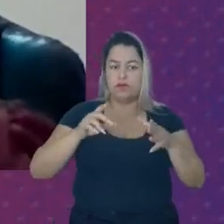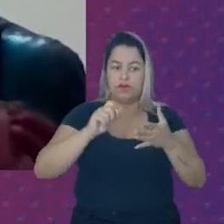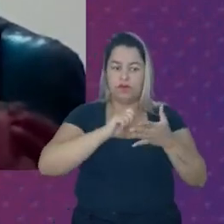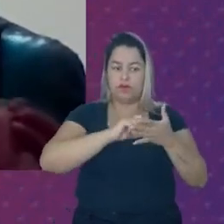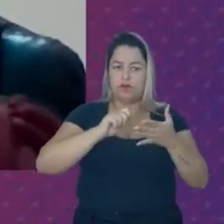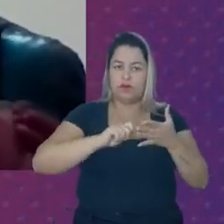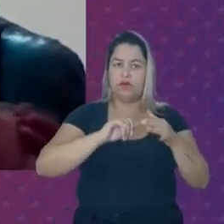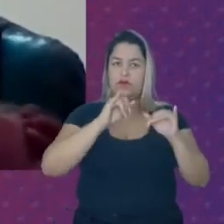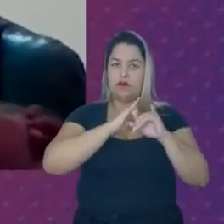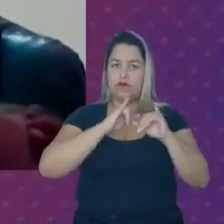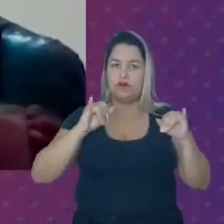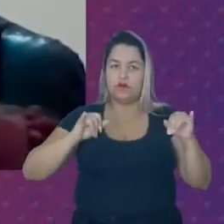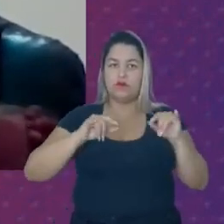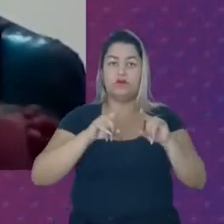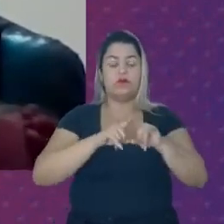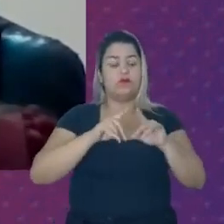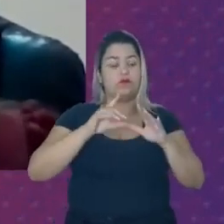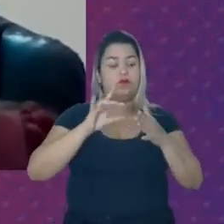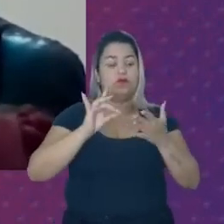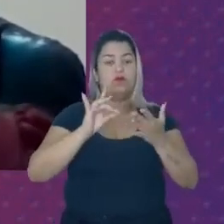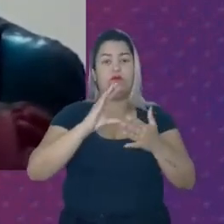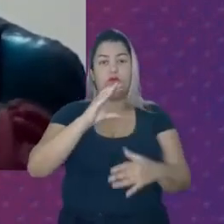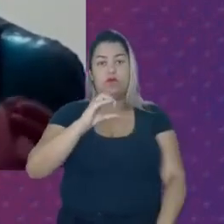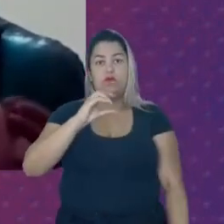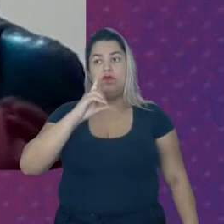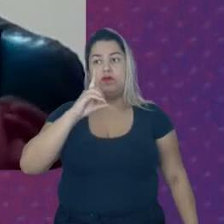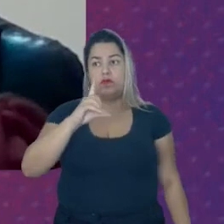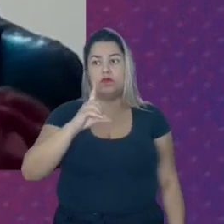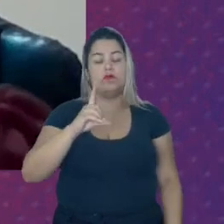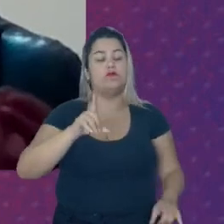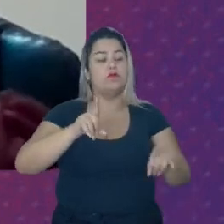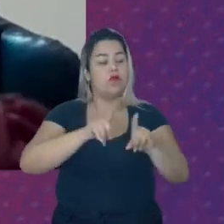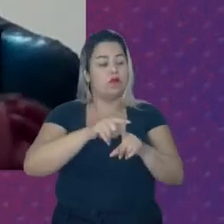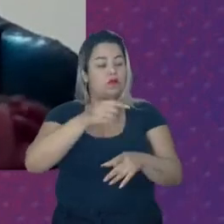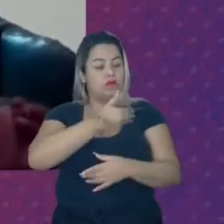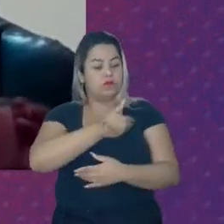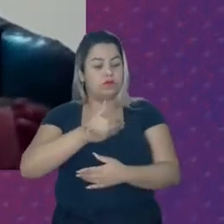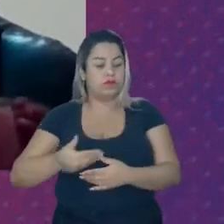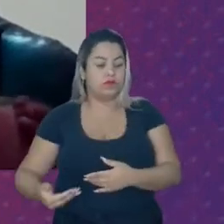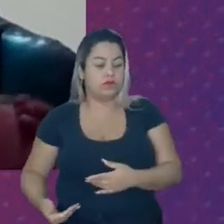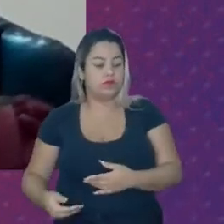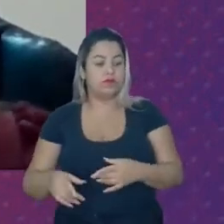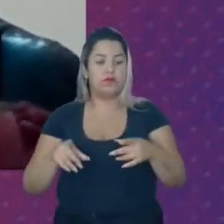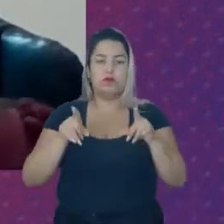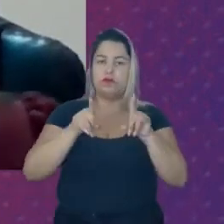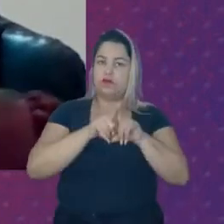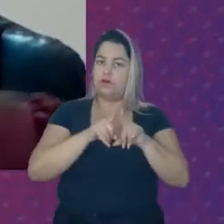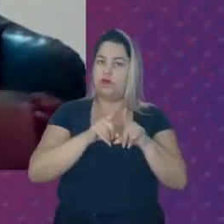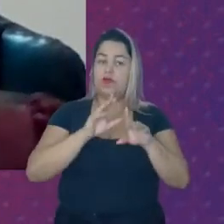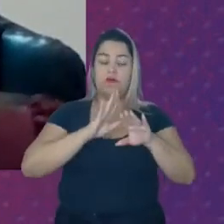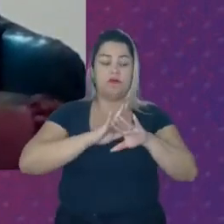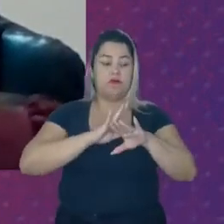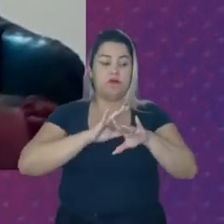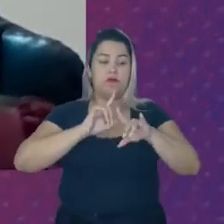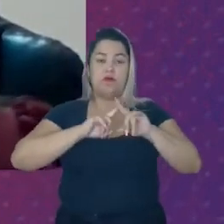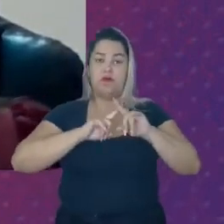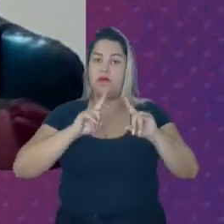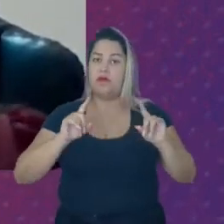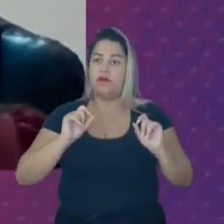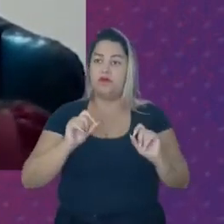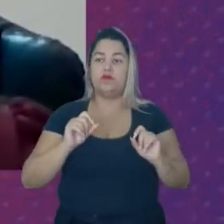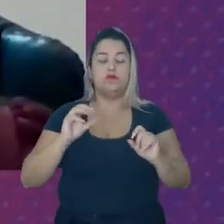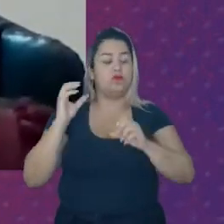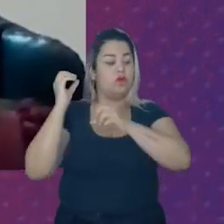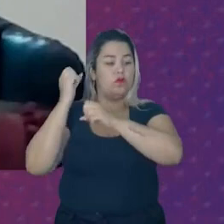de declarar lá no cadastro único. Então, foi algo que o governo anterior acabou, mas que no novo programa Bolsa